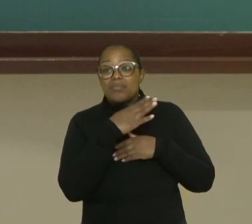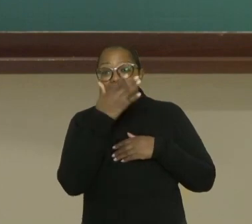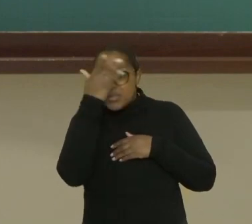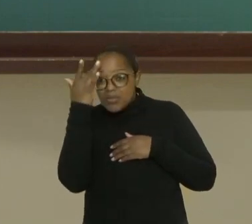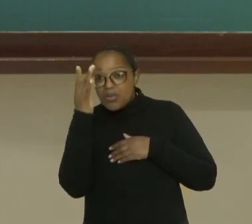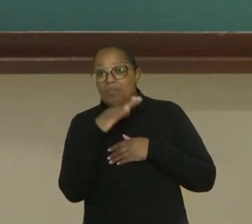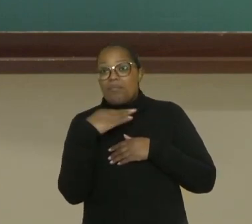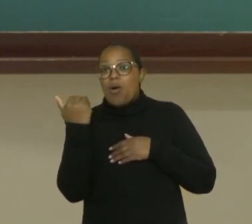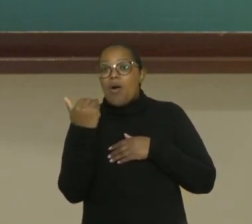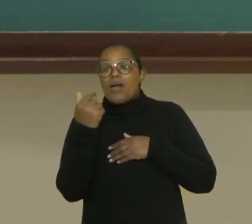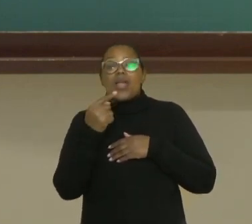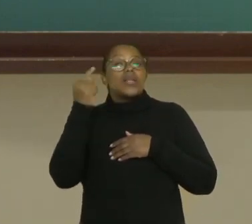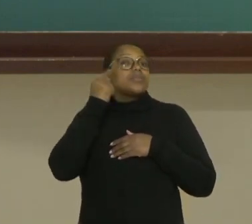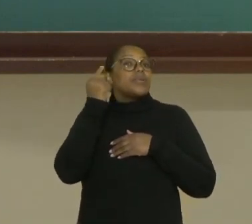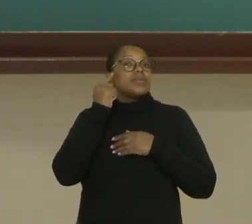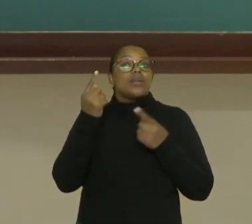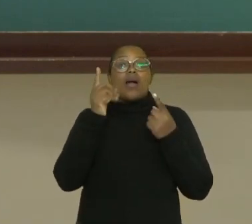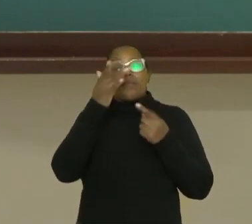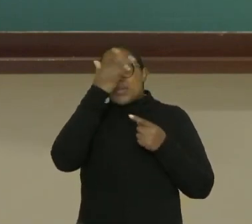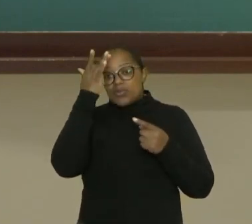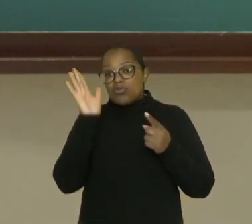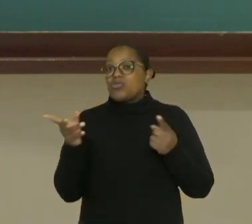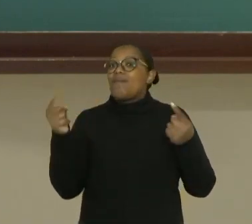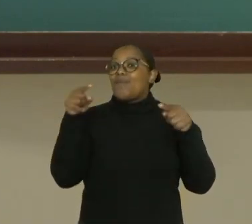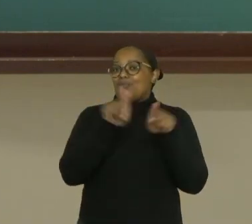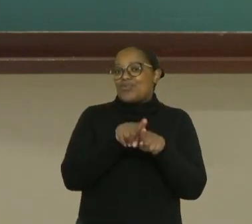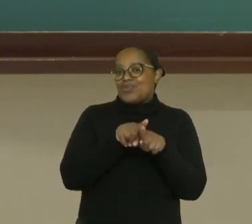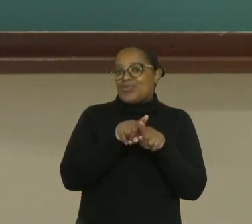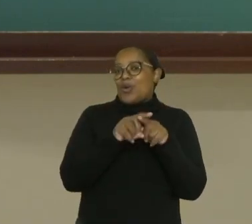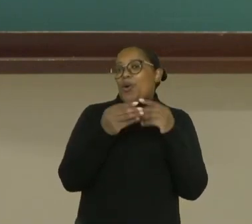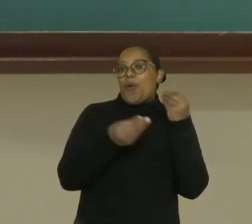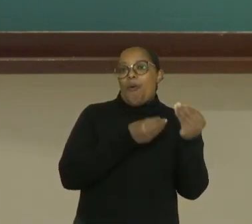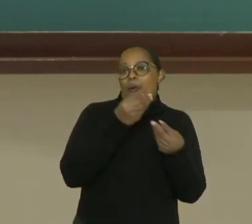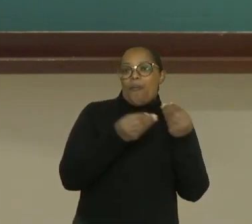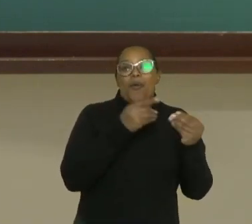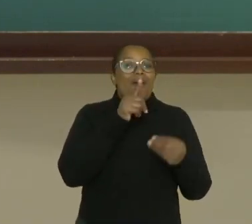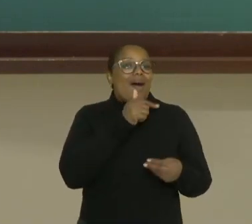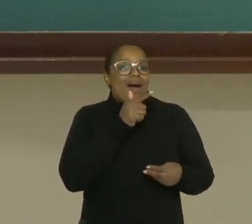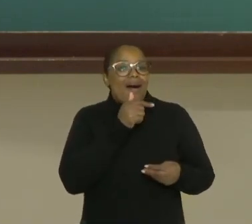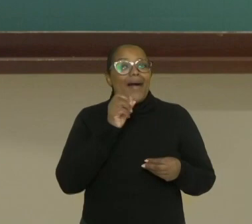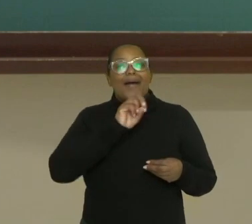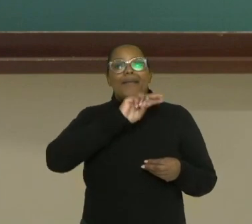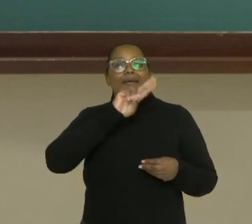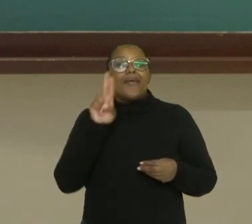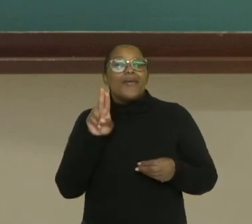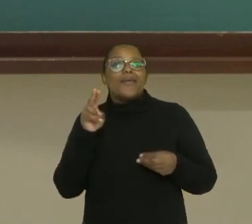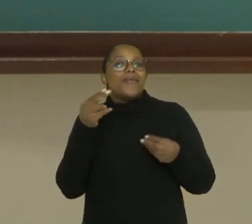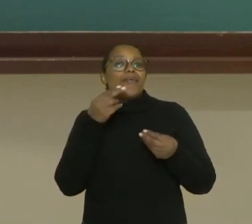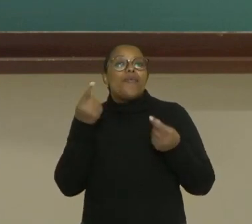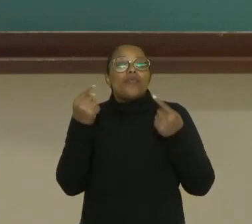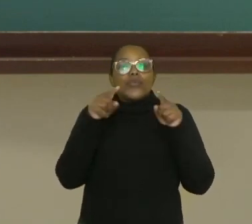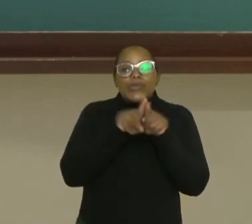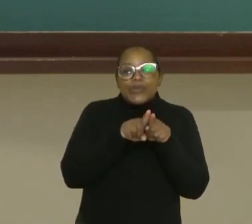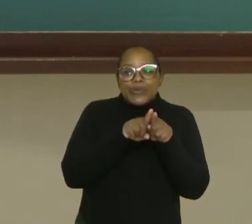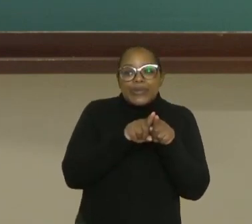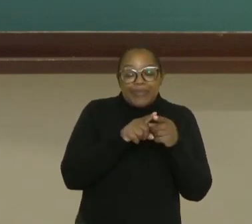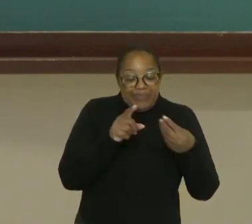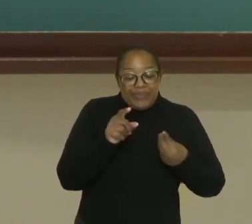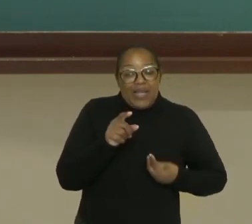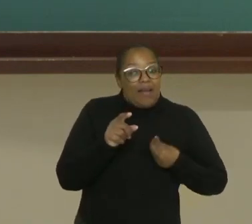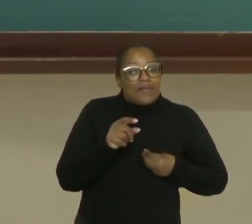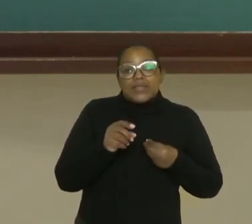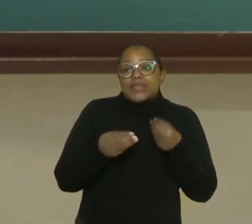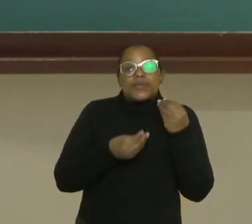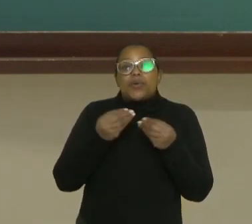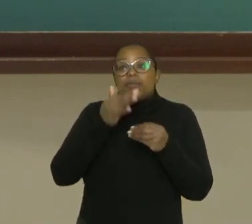que continua vivendo na natureza. Por isso, então, ele queria que fosse ensinado para as crianças isso